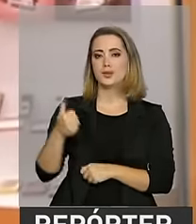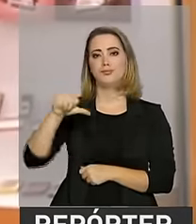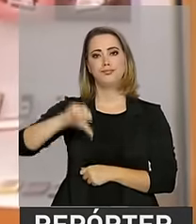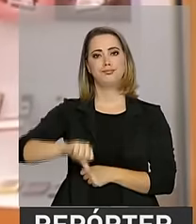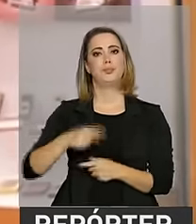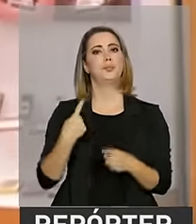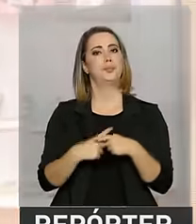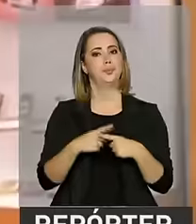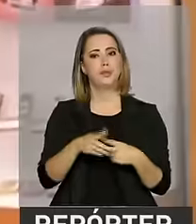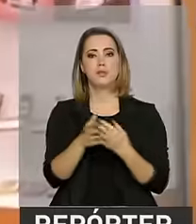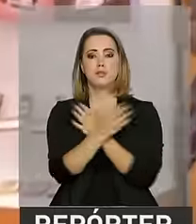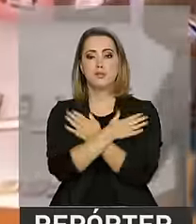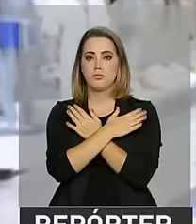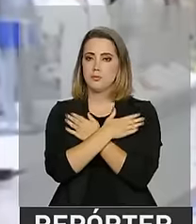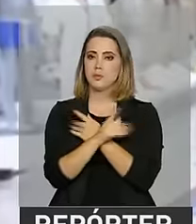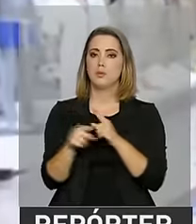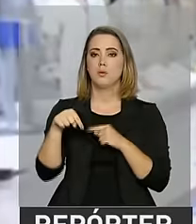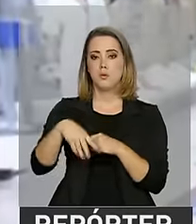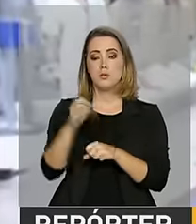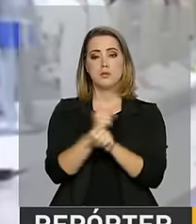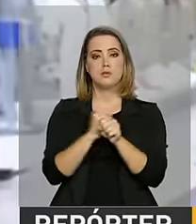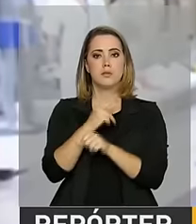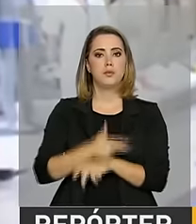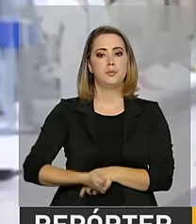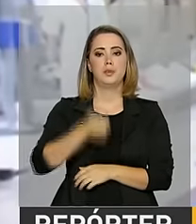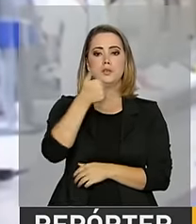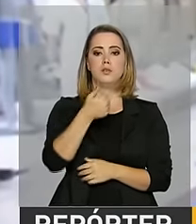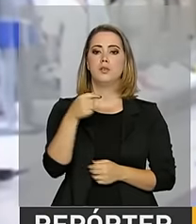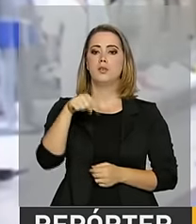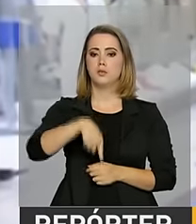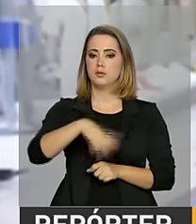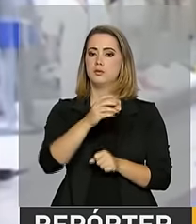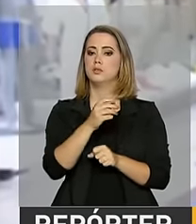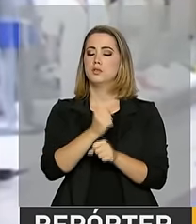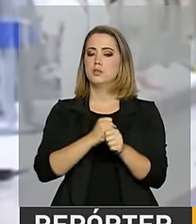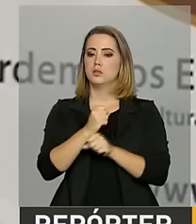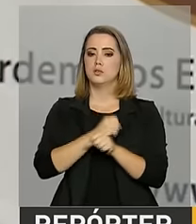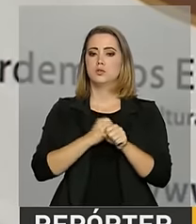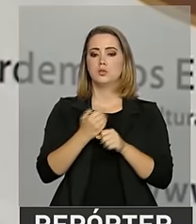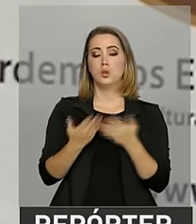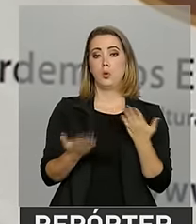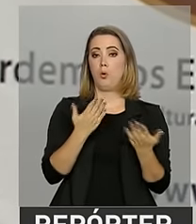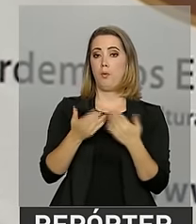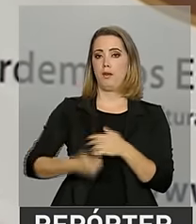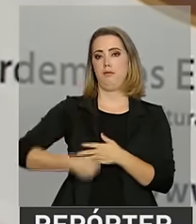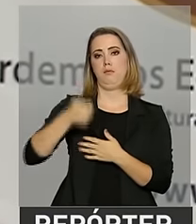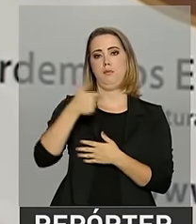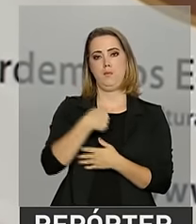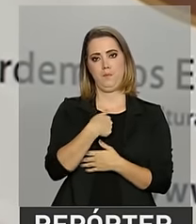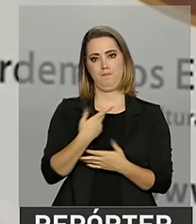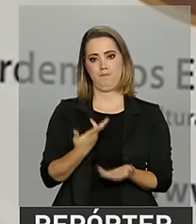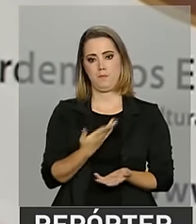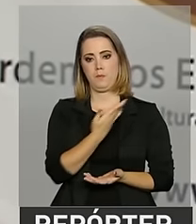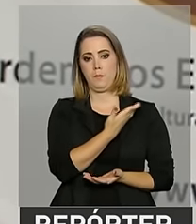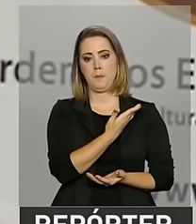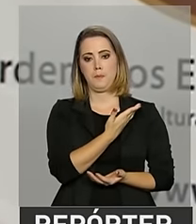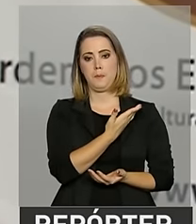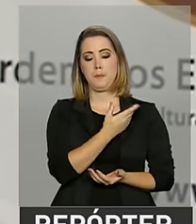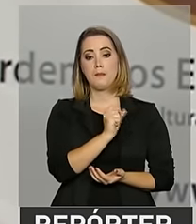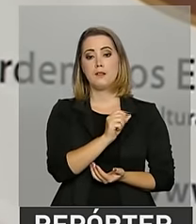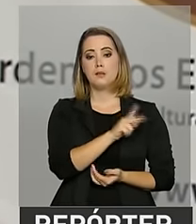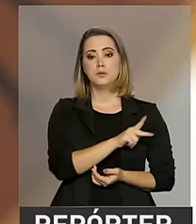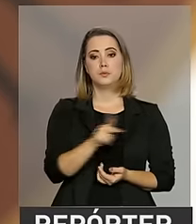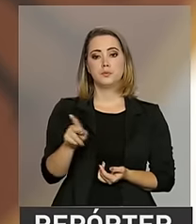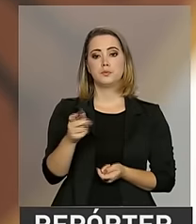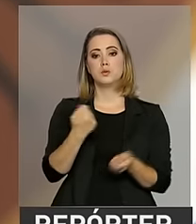a estabilidade Econômica eu acho que melhora esse ano eu para mim pelo menos tem sido melhor de acordo com o presidente da ordem dos economistas do